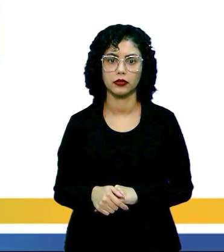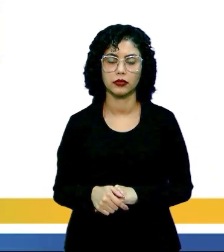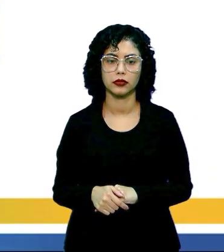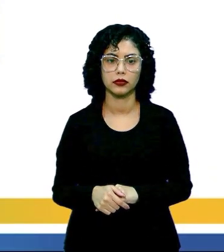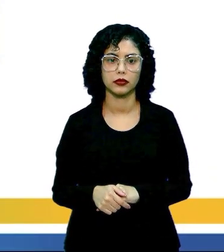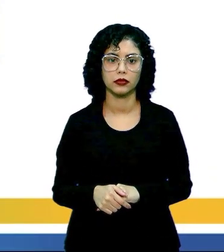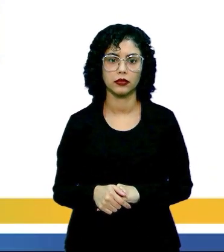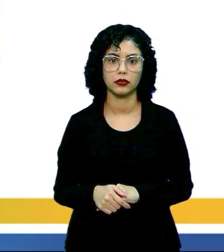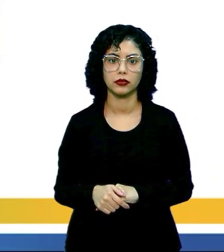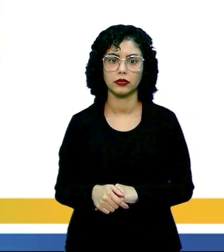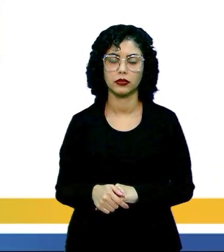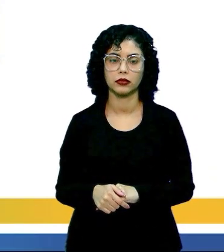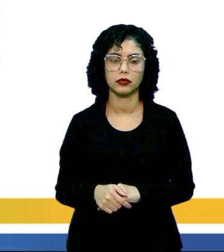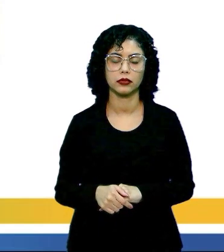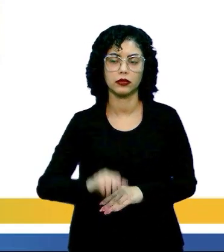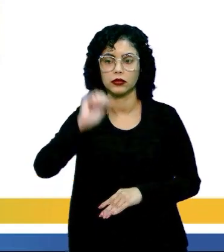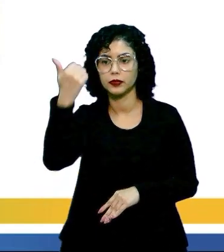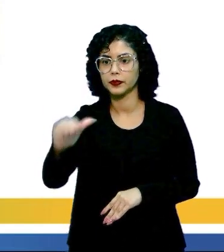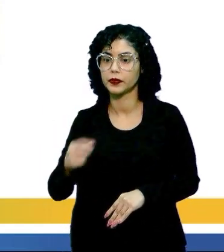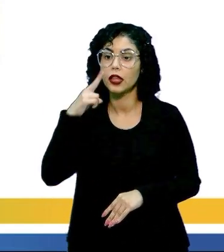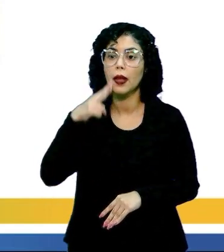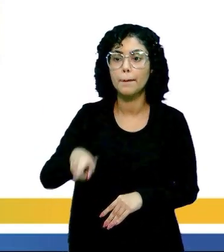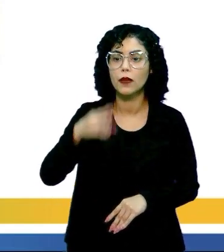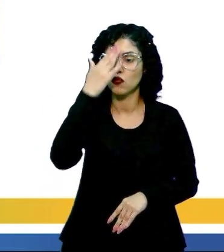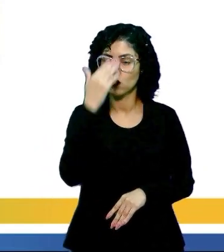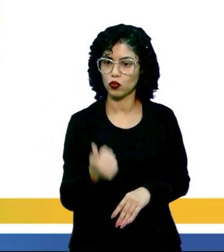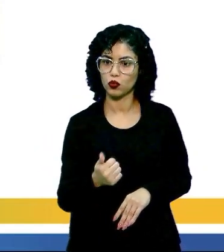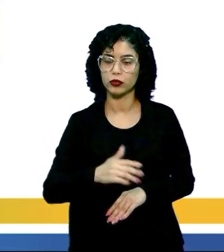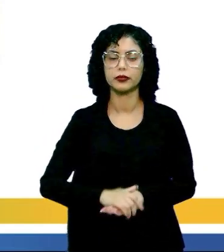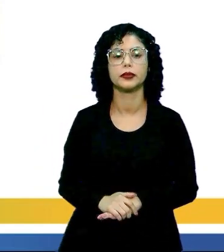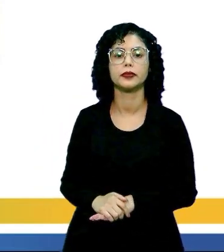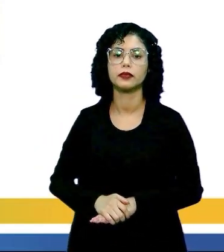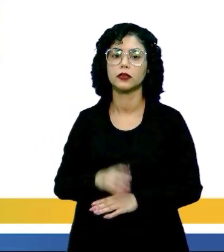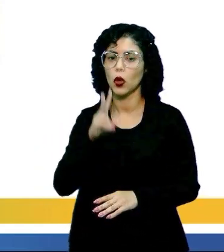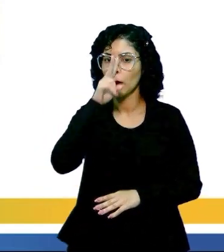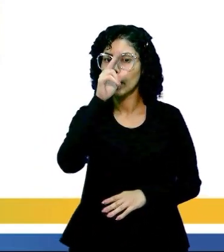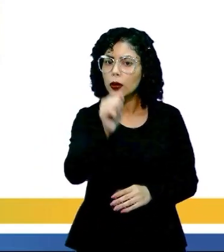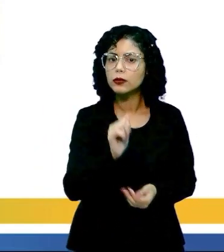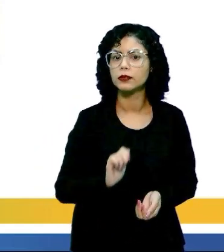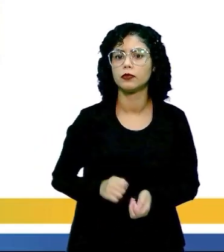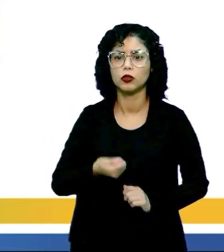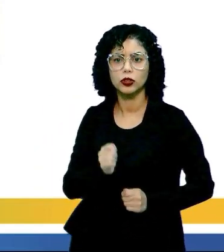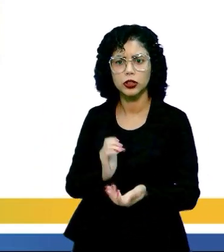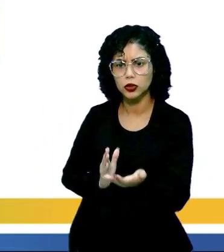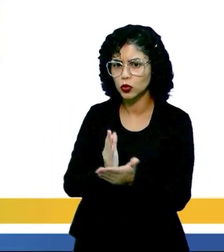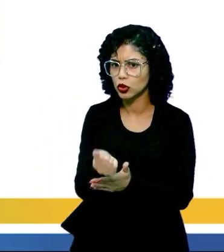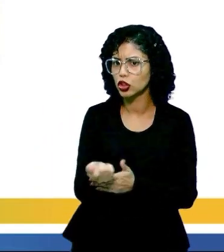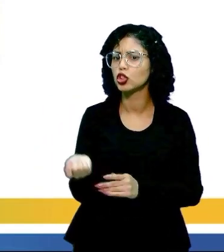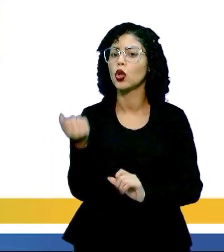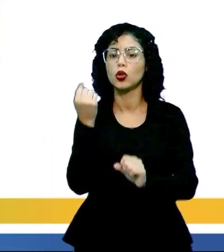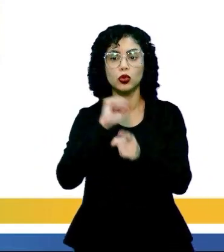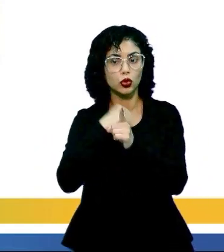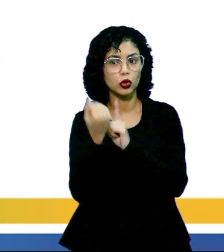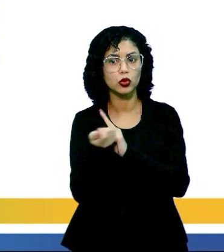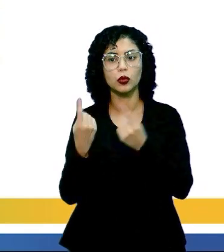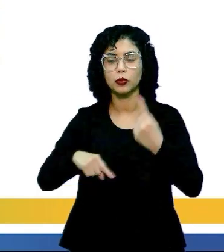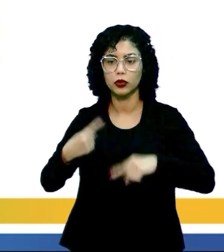que o avaliador ele quer saber de você. O poder de negociação e as